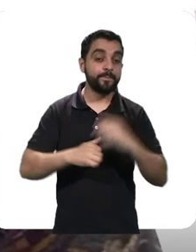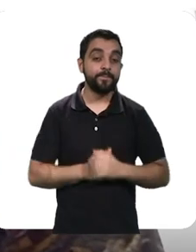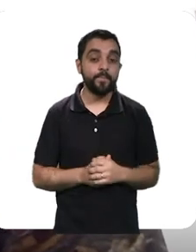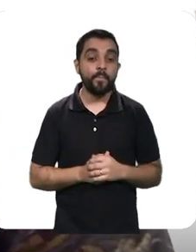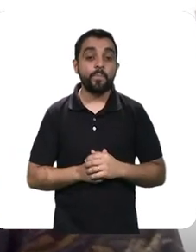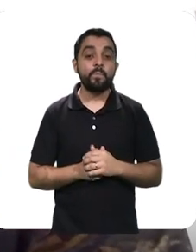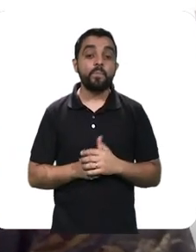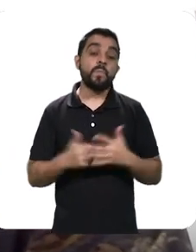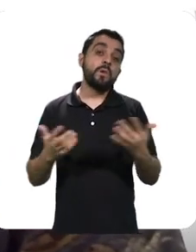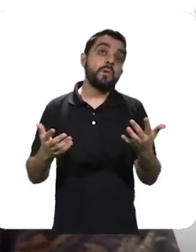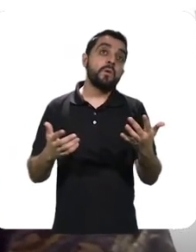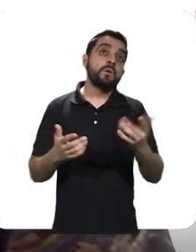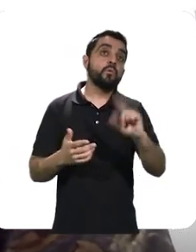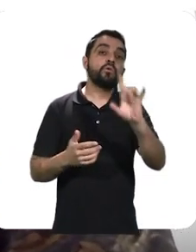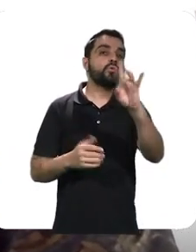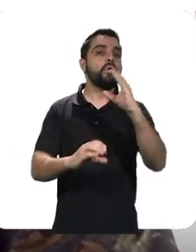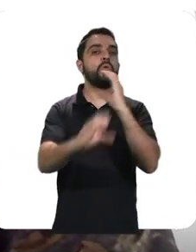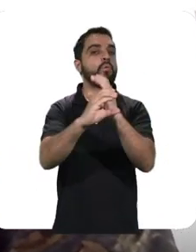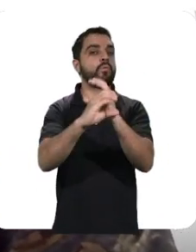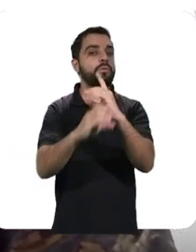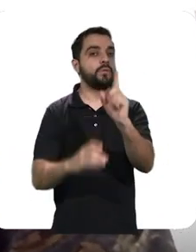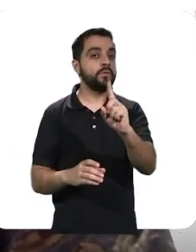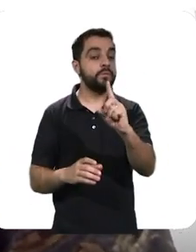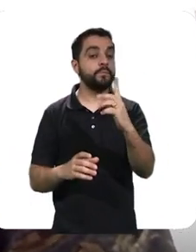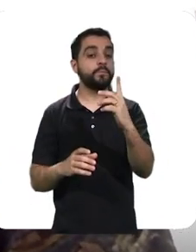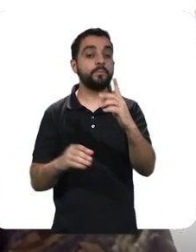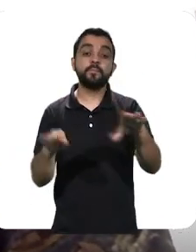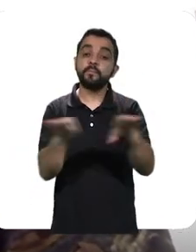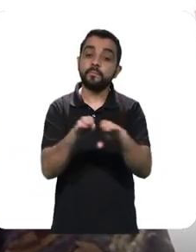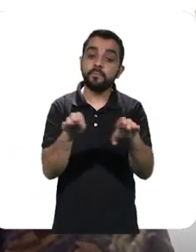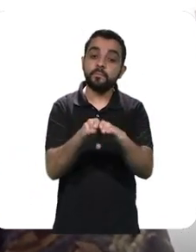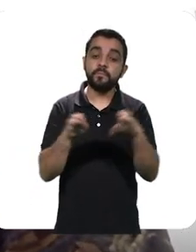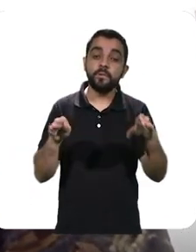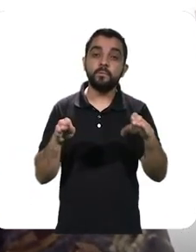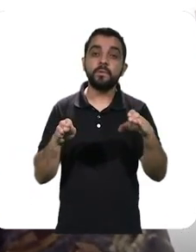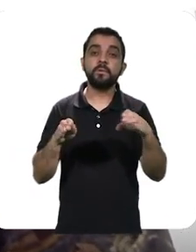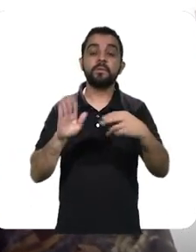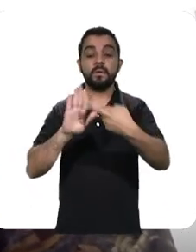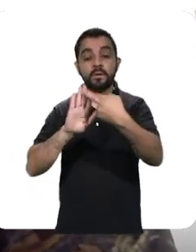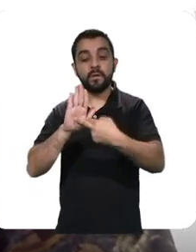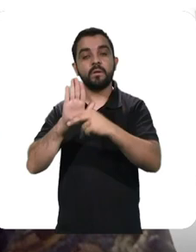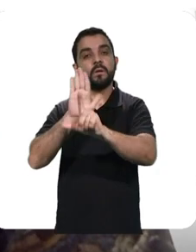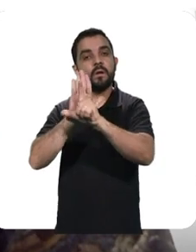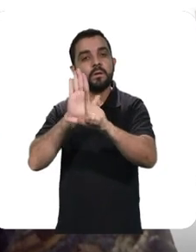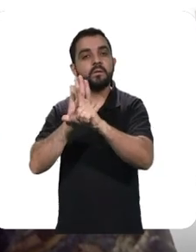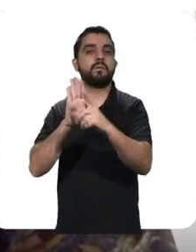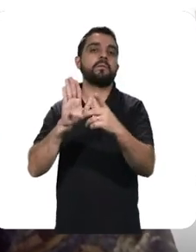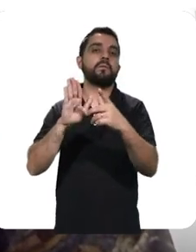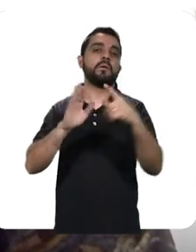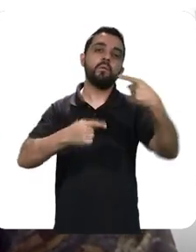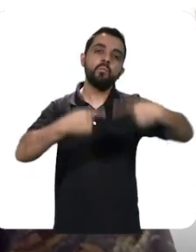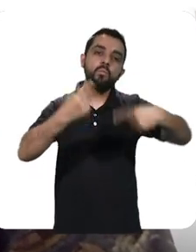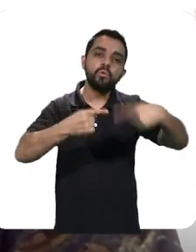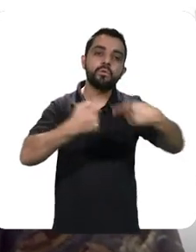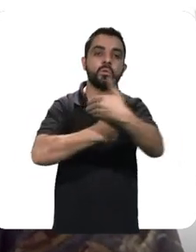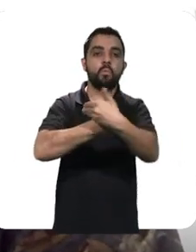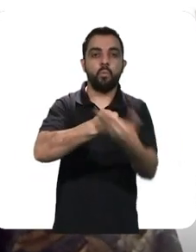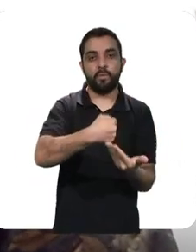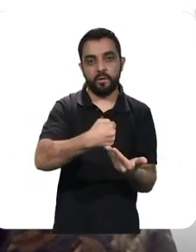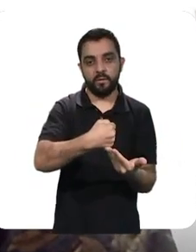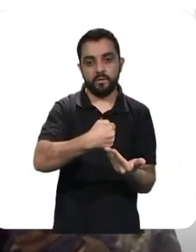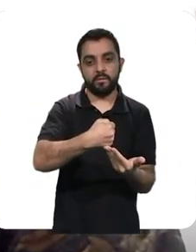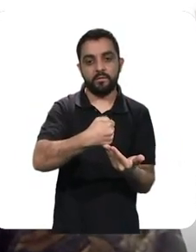contraditória, e não é apenas a comunicação, são também as políticas públicas.